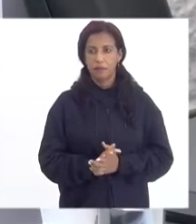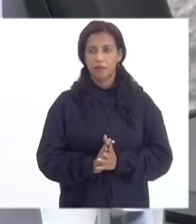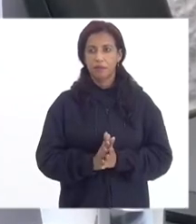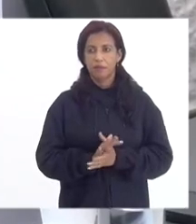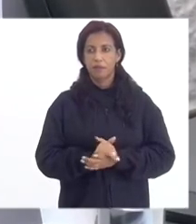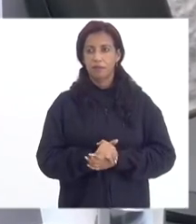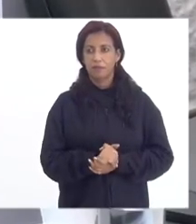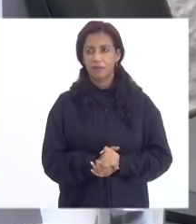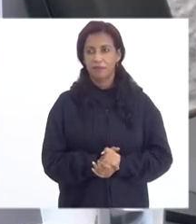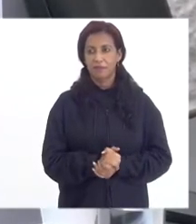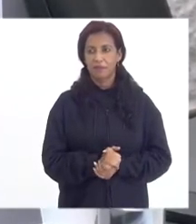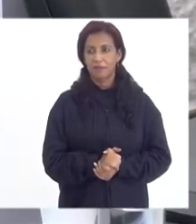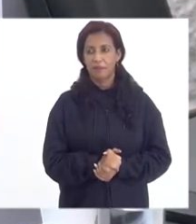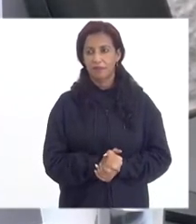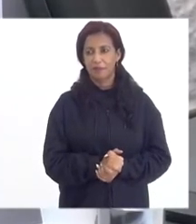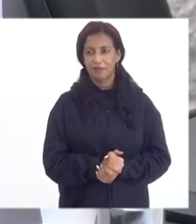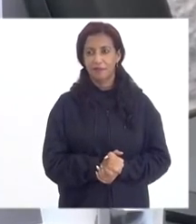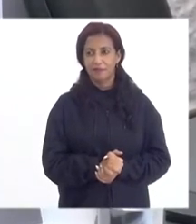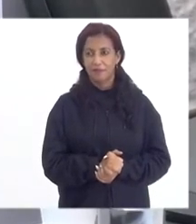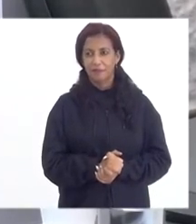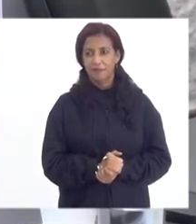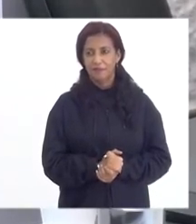Está animado hoje aqui.